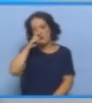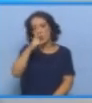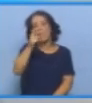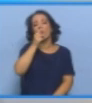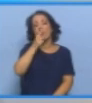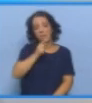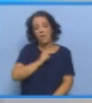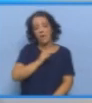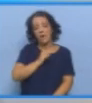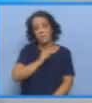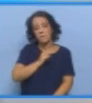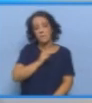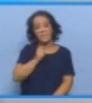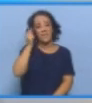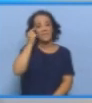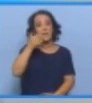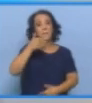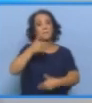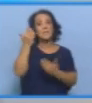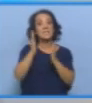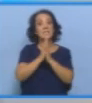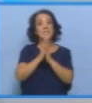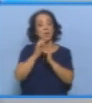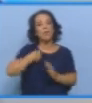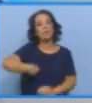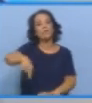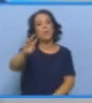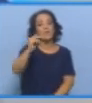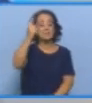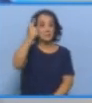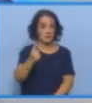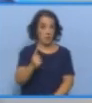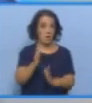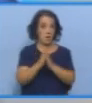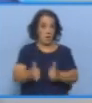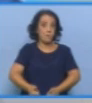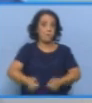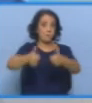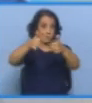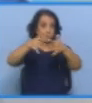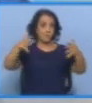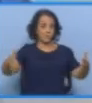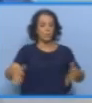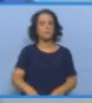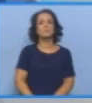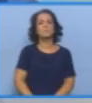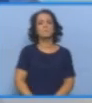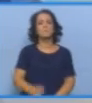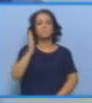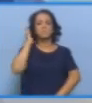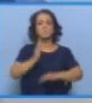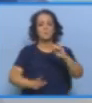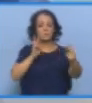ia na manhã de Quinta-feira Santa, a caminho para a Sé, e cruzei-me com uma